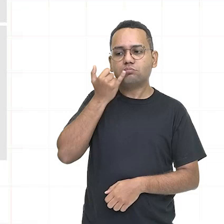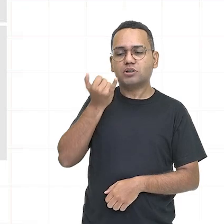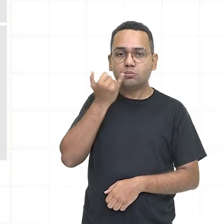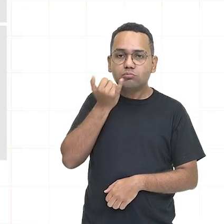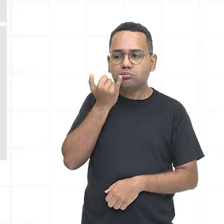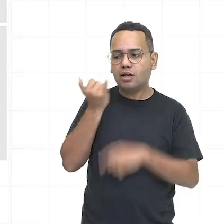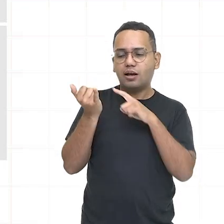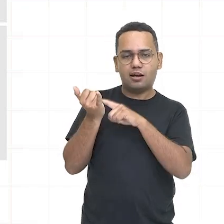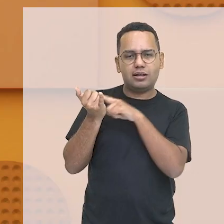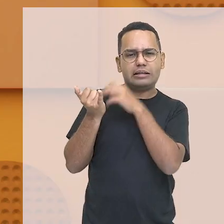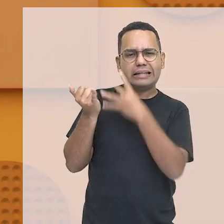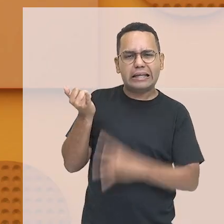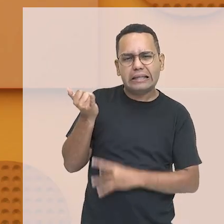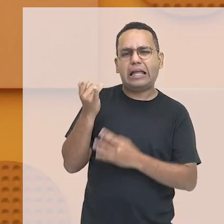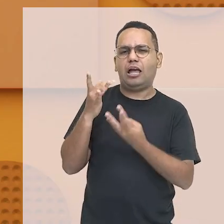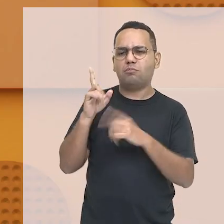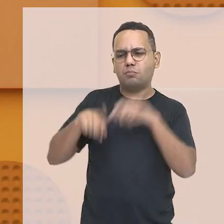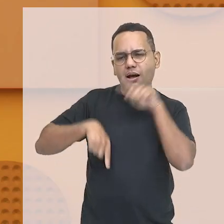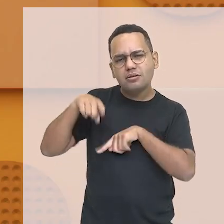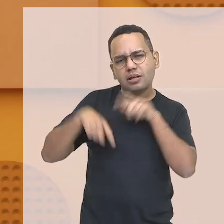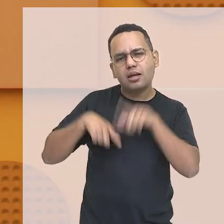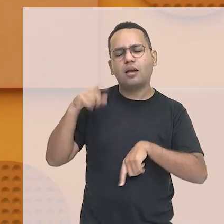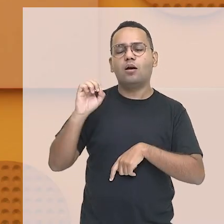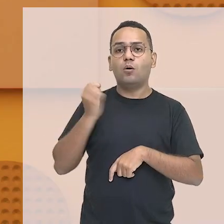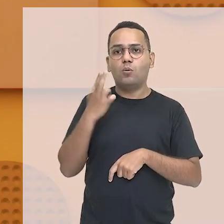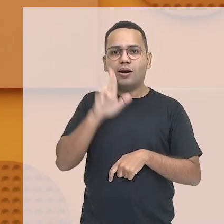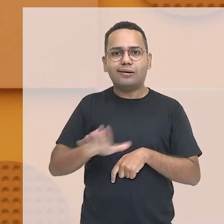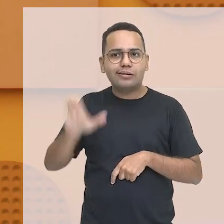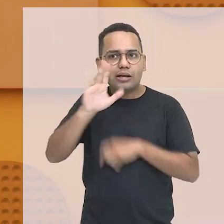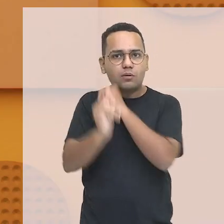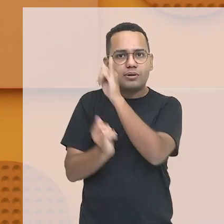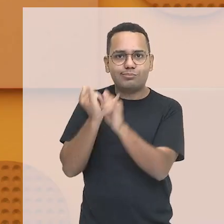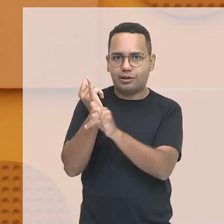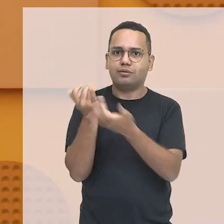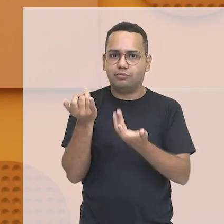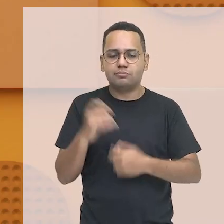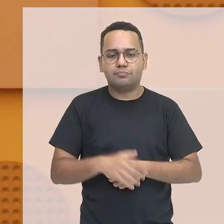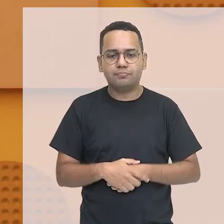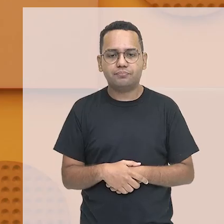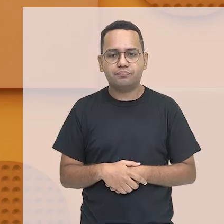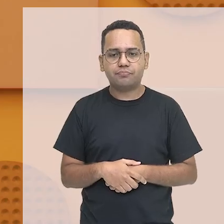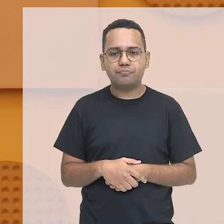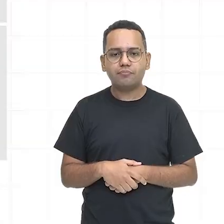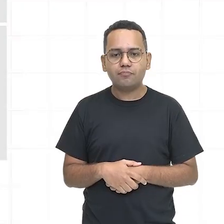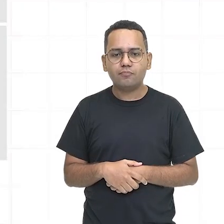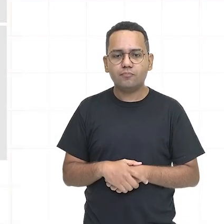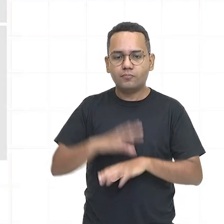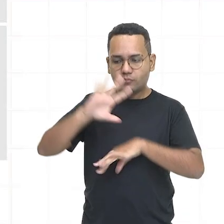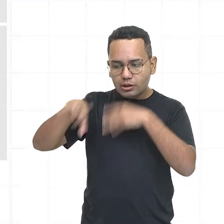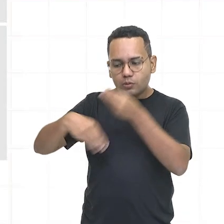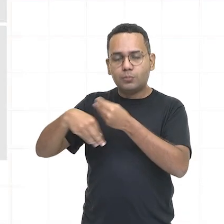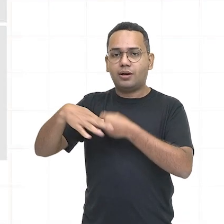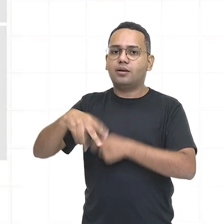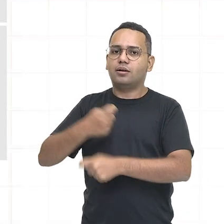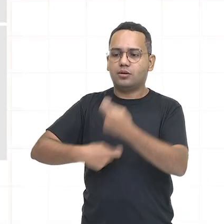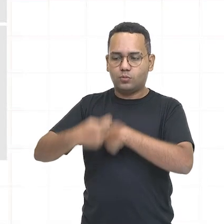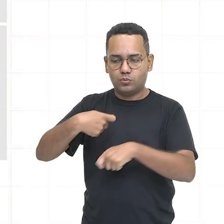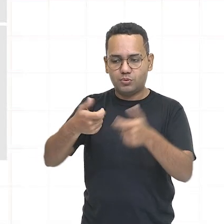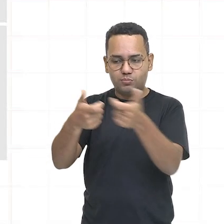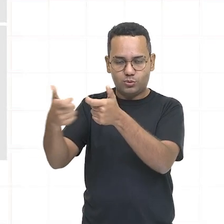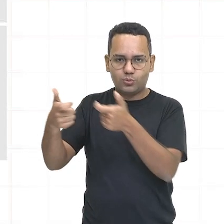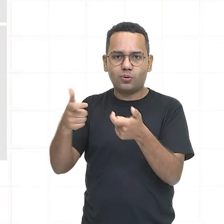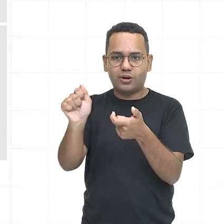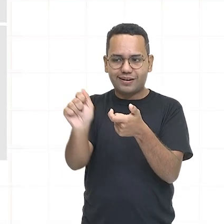à internet de um modo geral. E isso acaba o quê? Contribuindo aí também para a economia desses